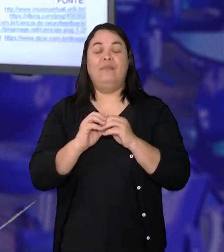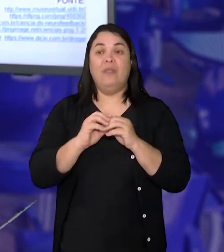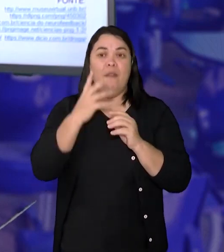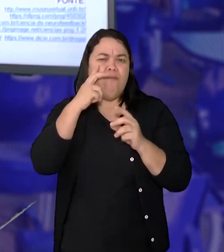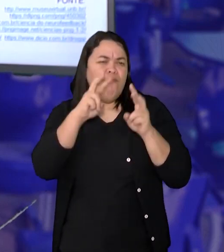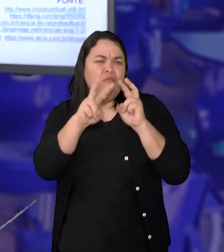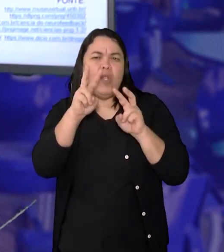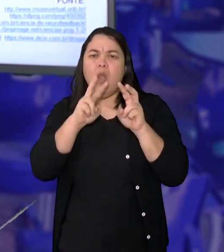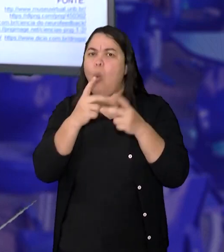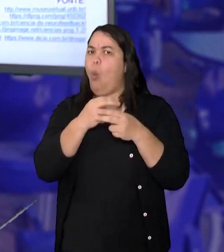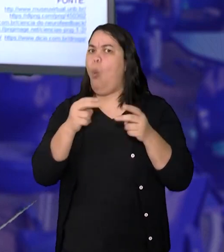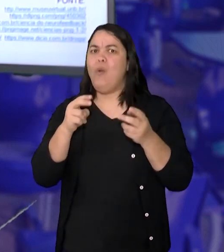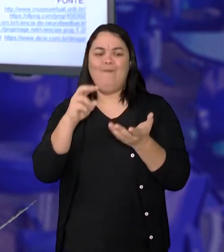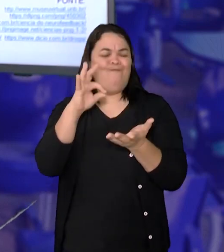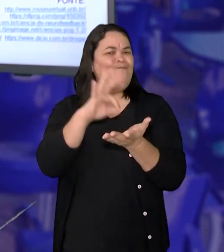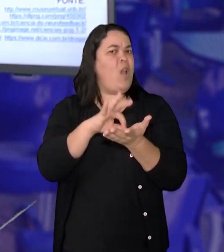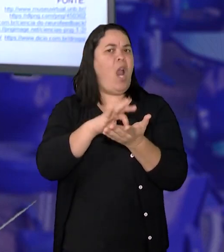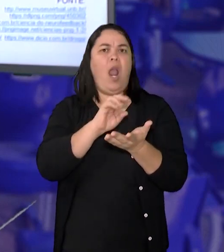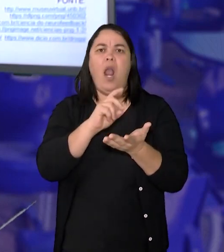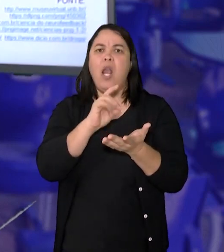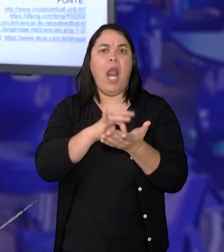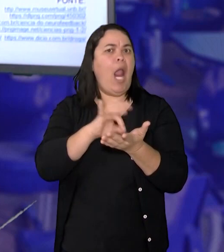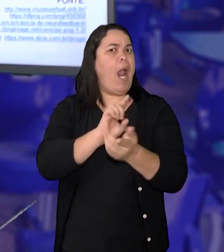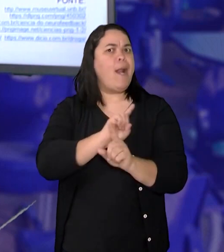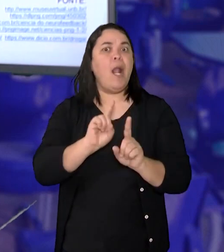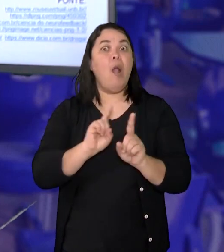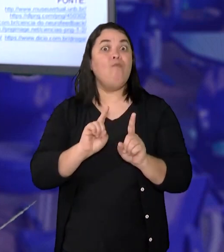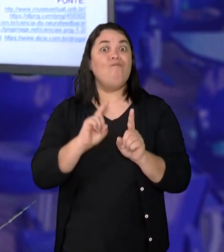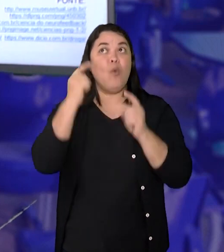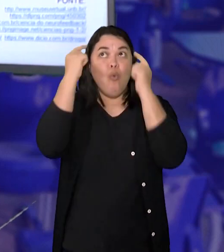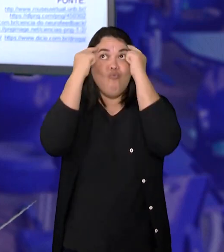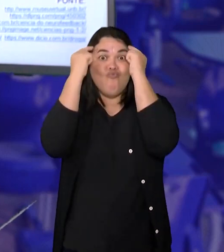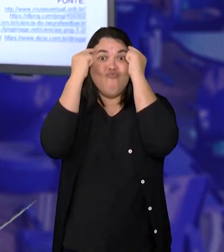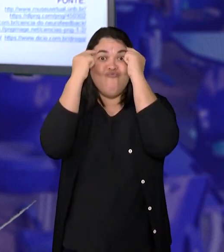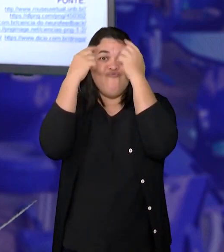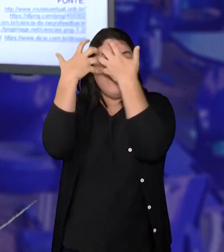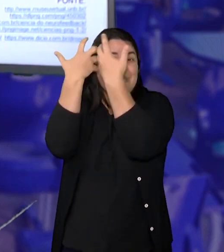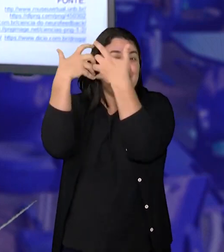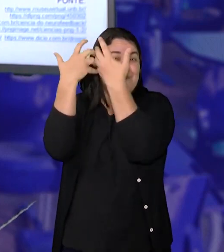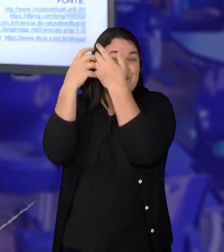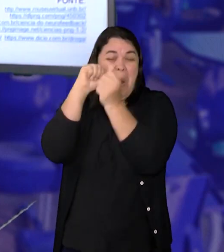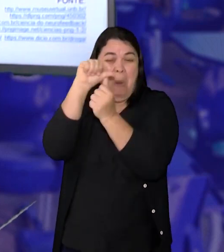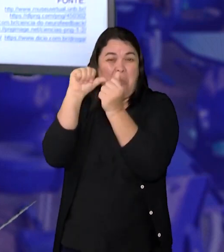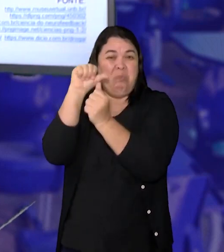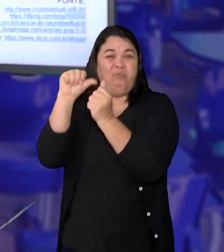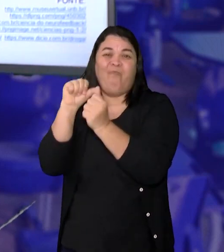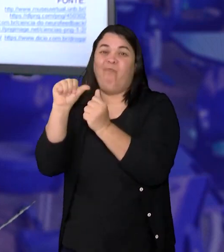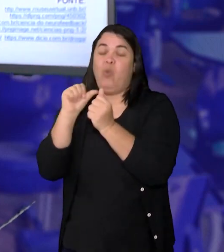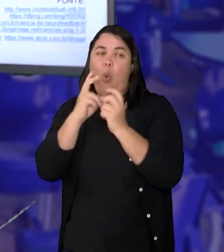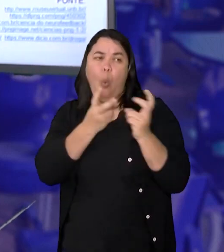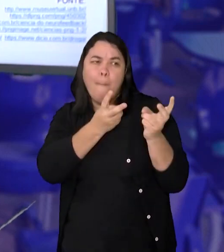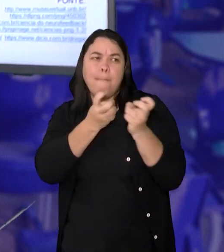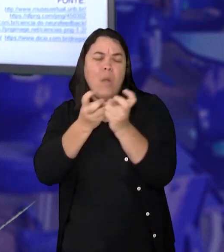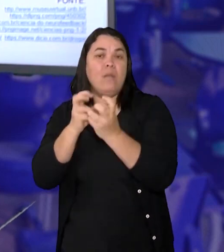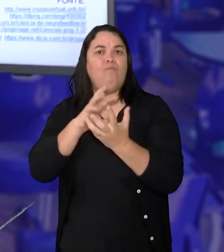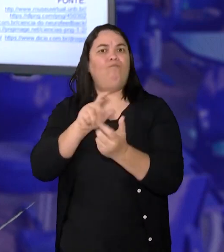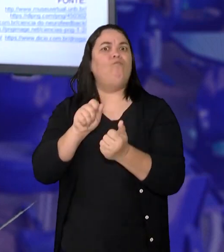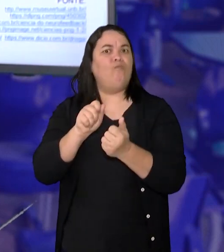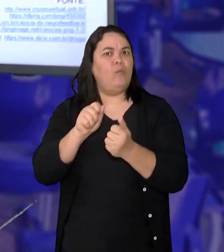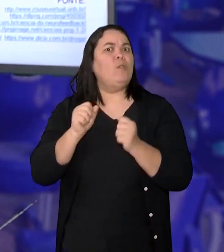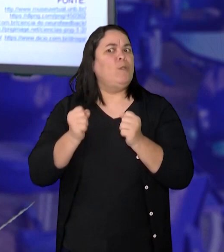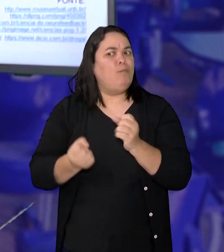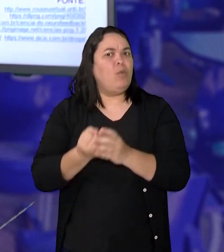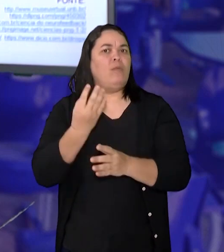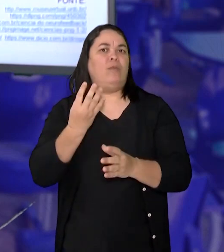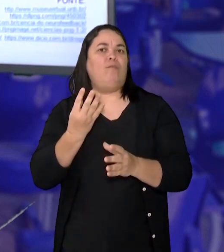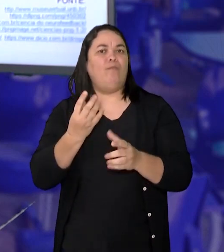quê? O que acontece com a droga é mudar o nosso cérebro, mudar como a gente enxerga o mundo. E isso pode causar problemas graves para